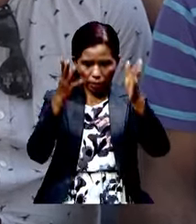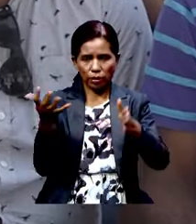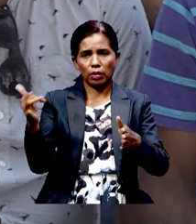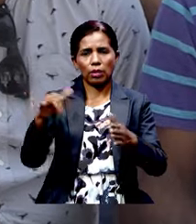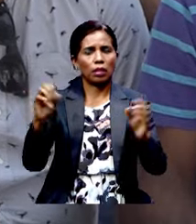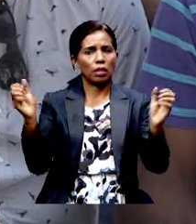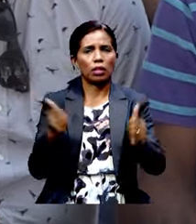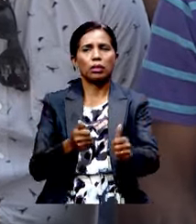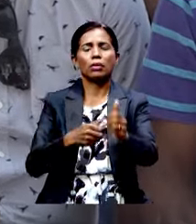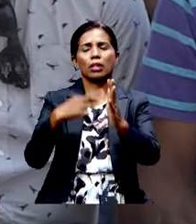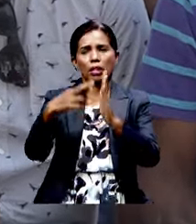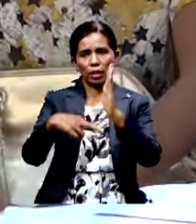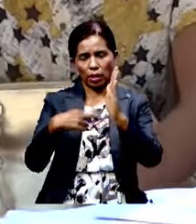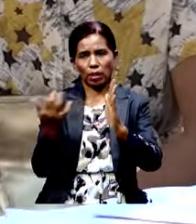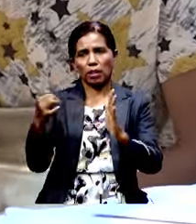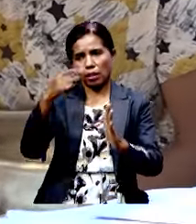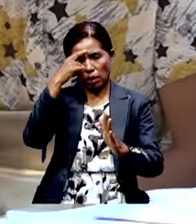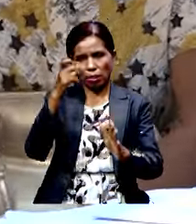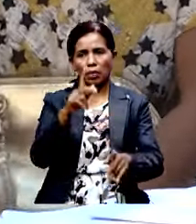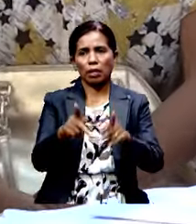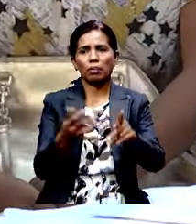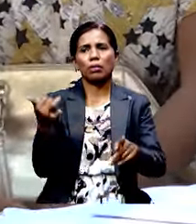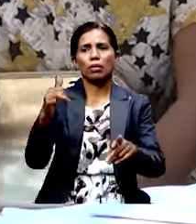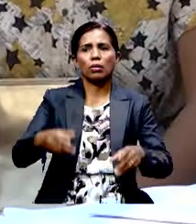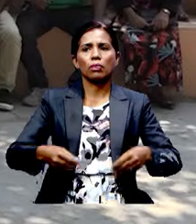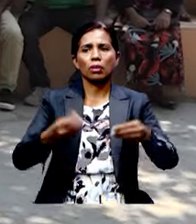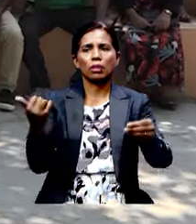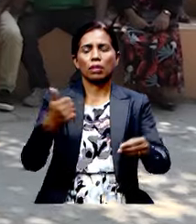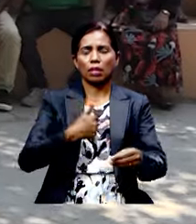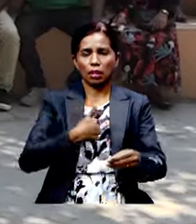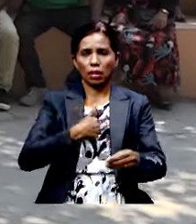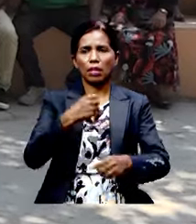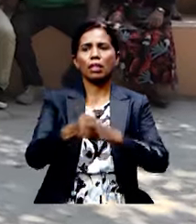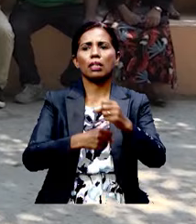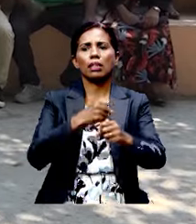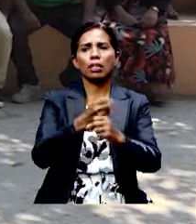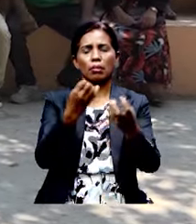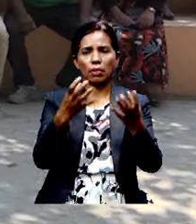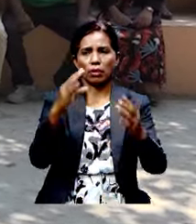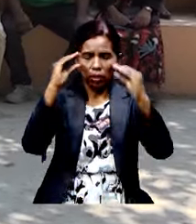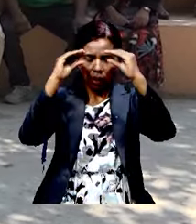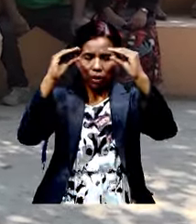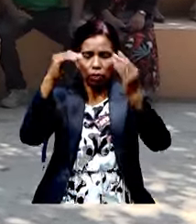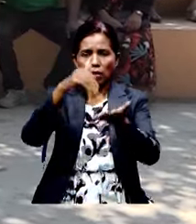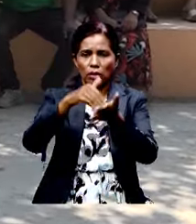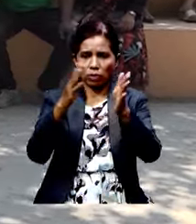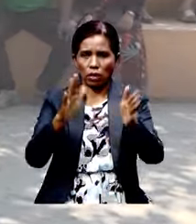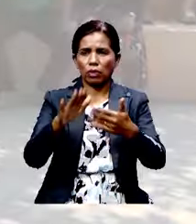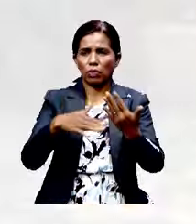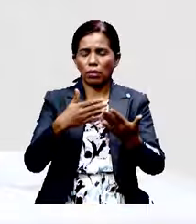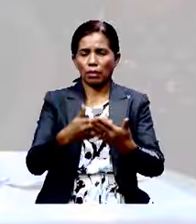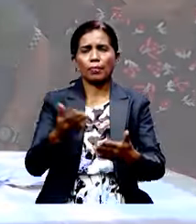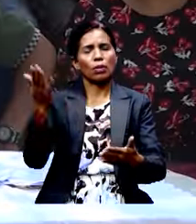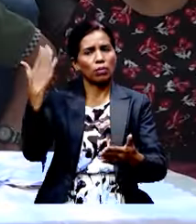la preencher requisito. Tamba Emma Cirane sacrifica an durante tinambara kona, rodihanorin estudante Cira. Antes